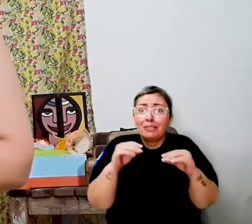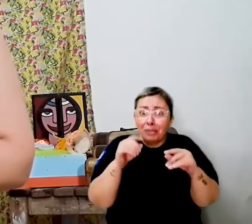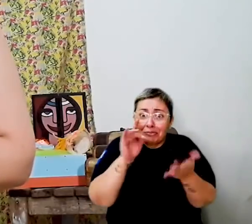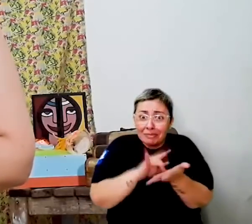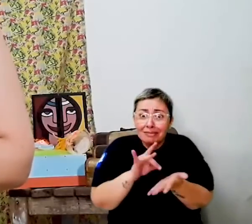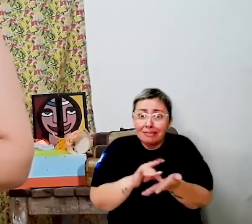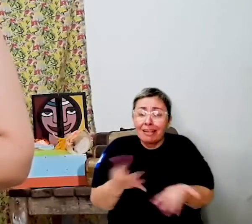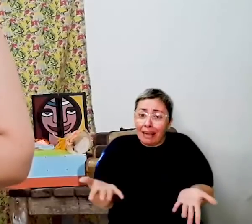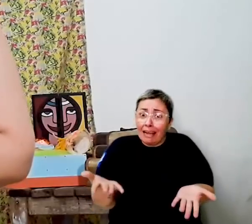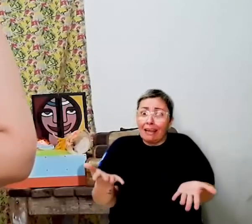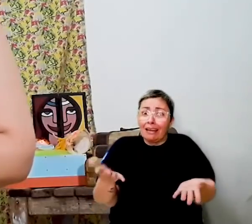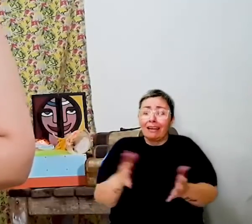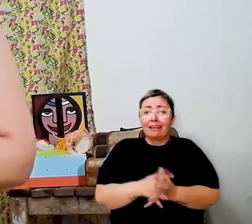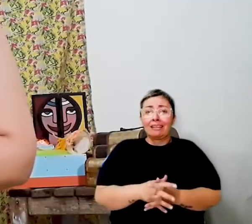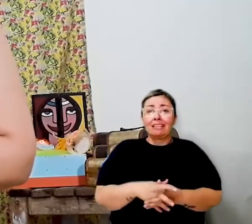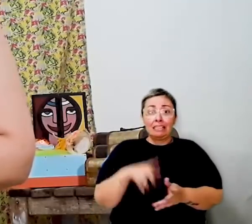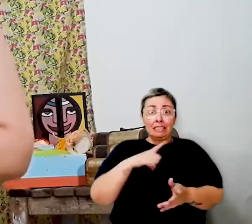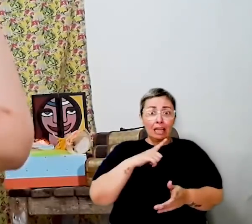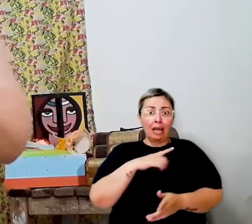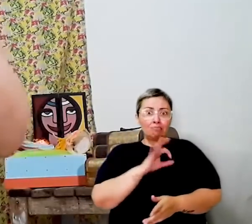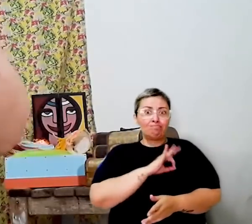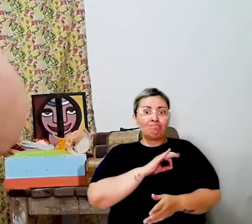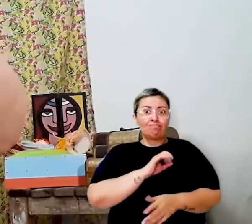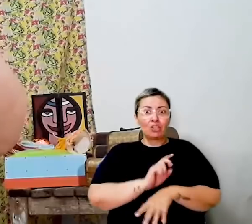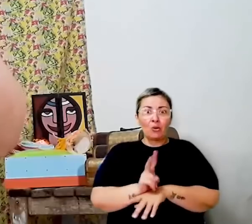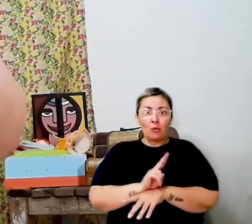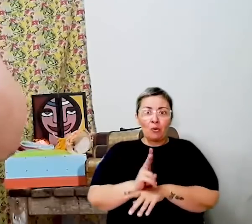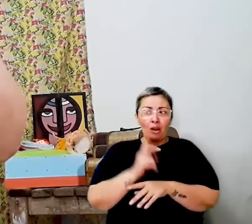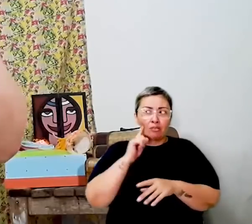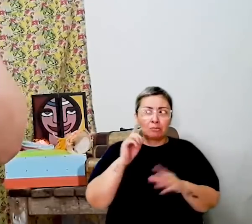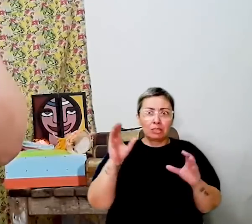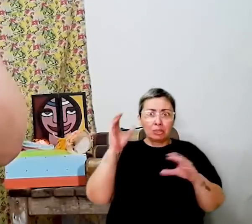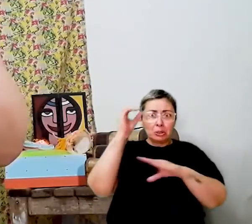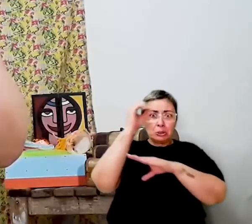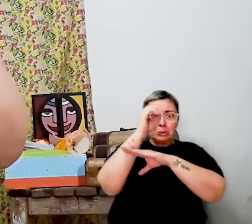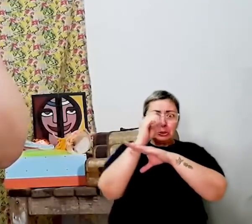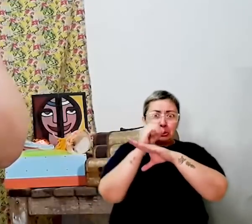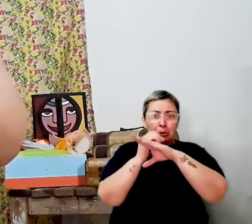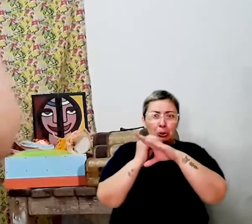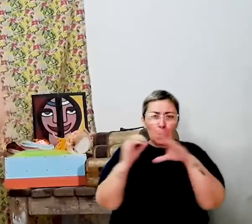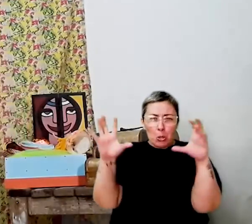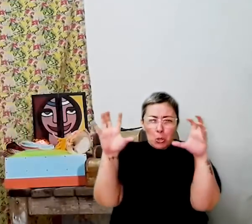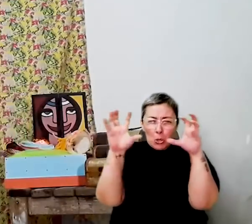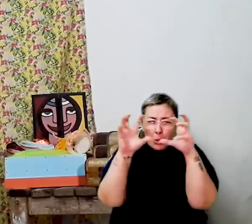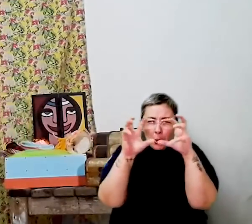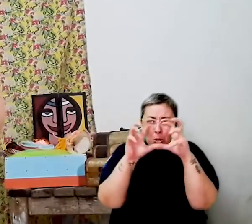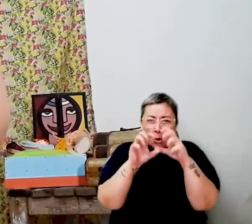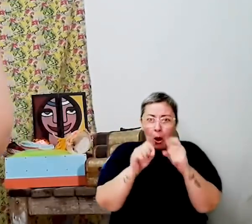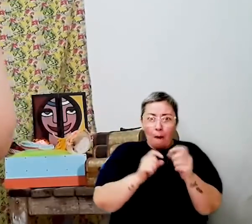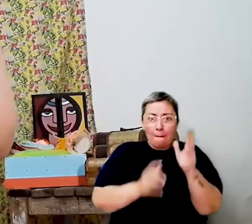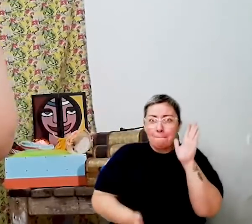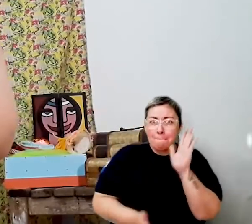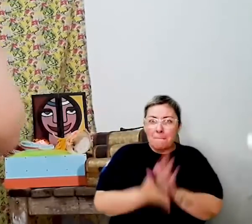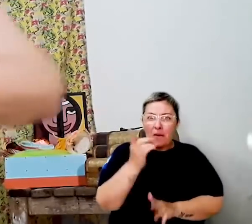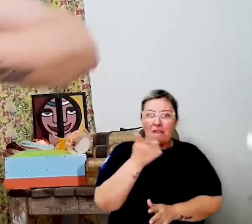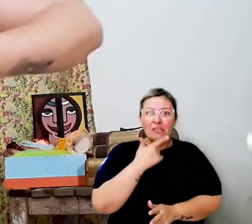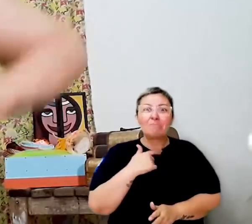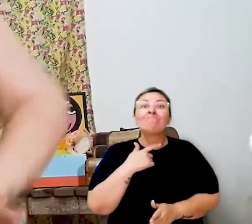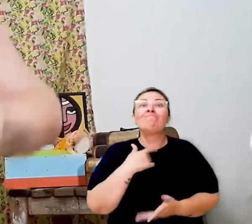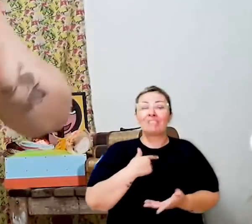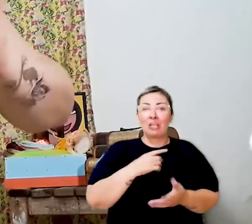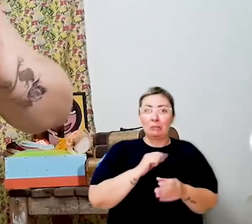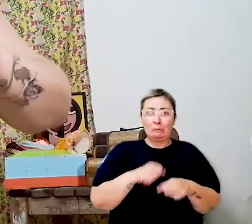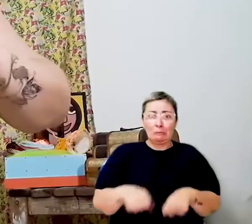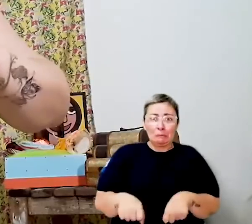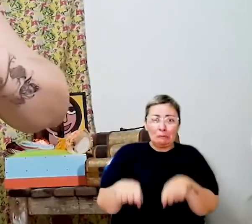verdade? É, tem guarda noturno que é só cair à noite, aquela noite mais escura, tem ó, vontade de sair correndo, de se